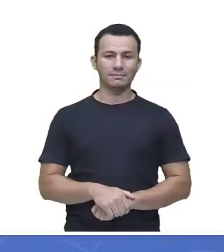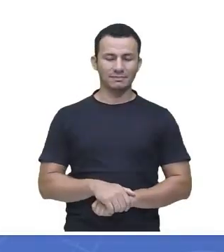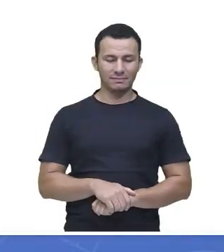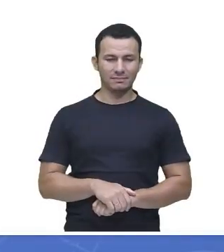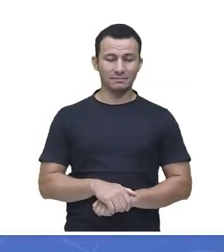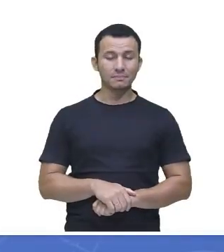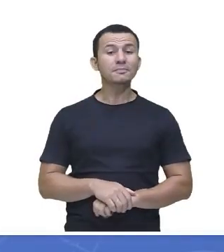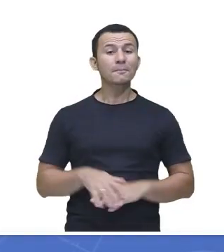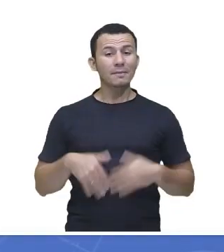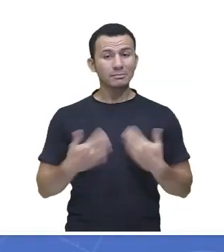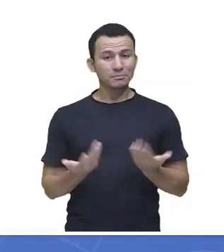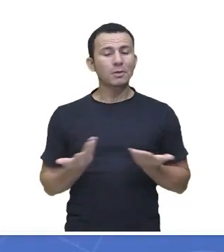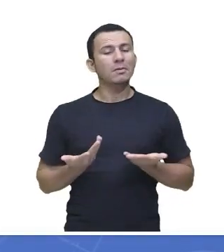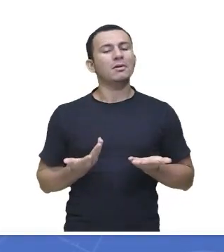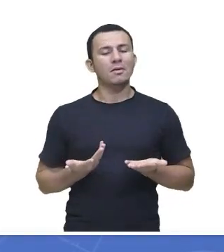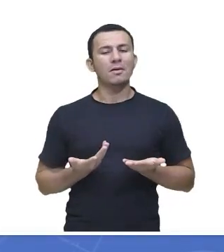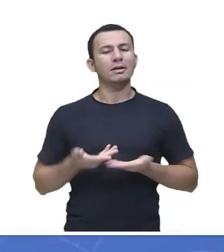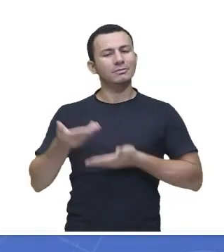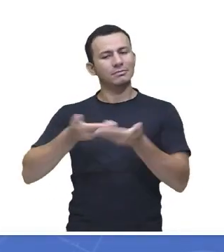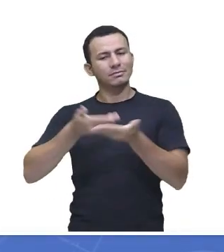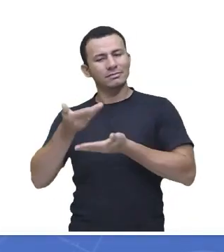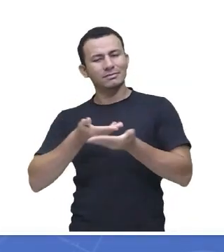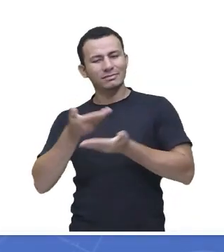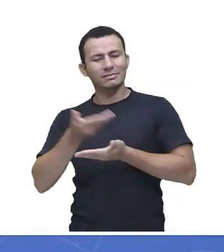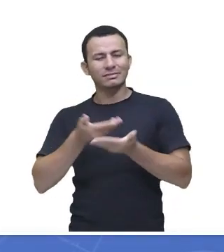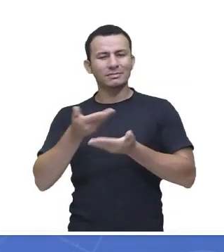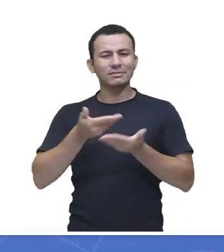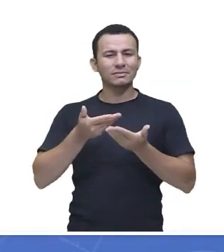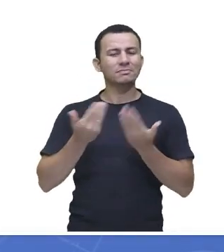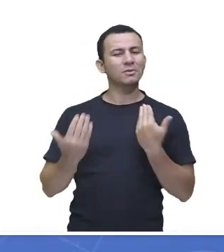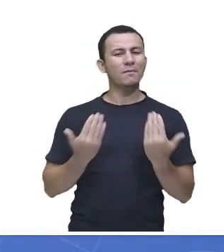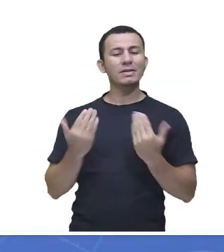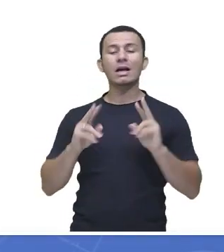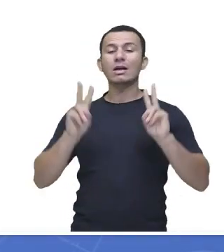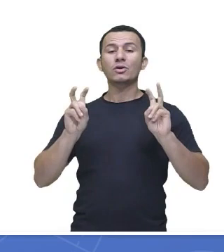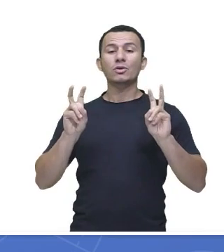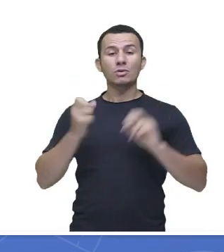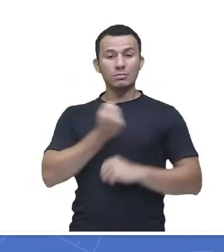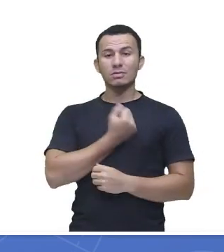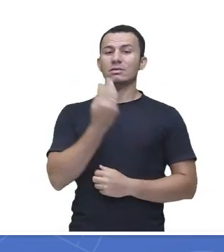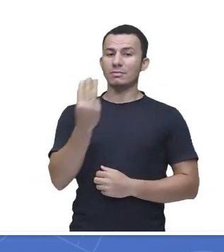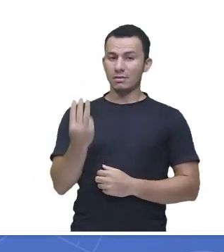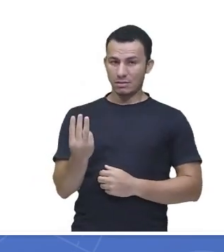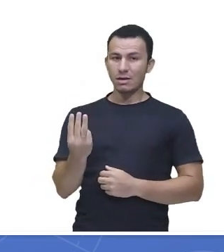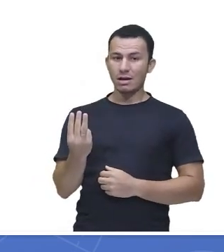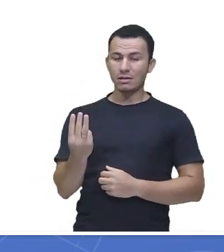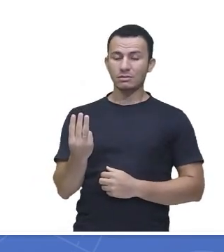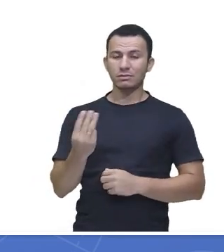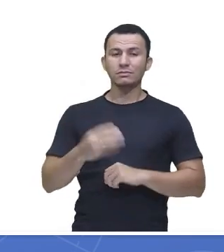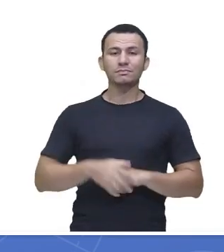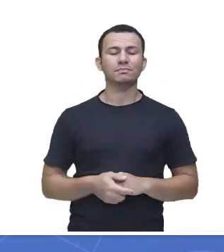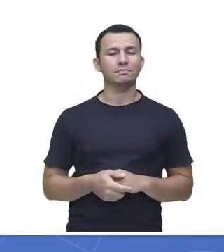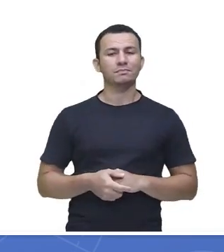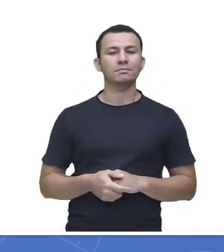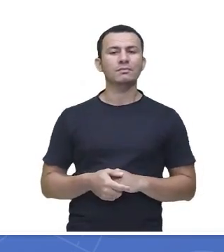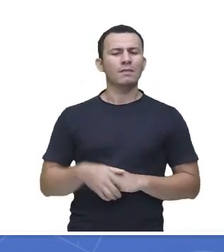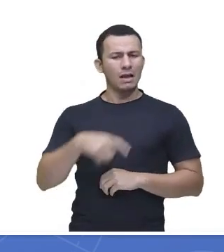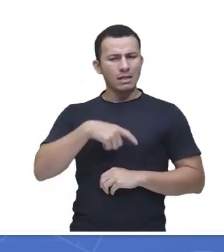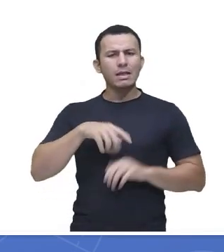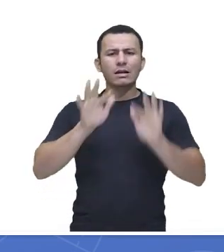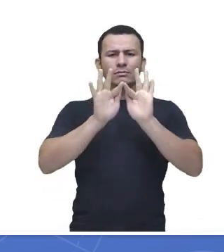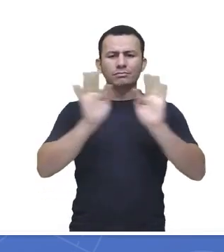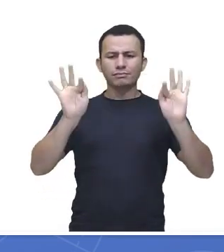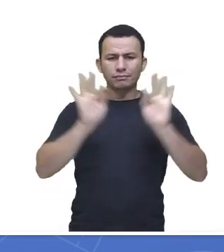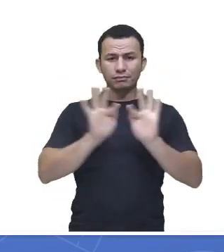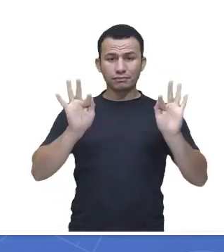Muito bem, retornamos para conversarmos sobre essa questão de número 3, que aí estava. A gente tinha frases com